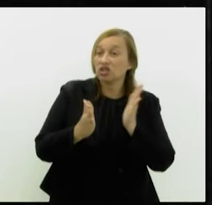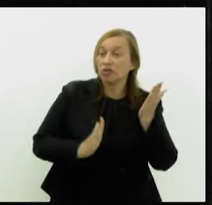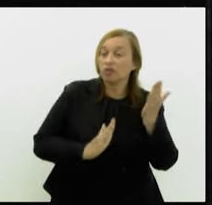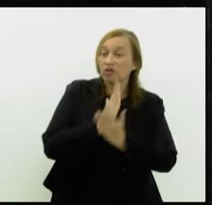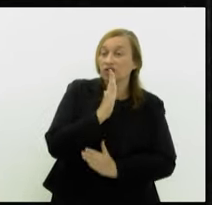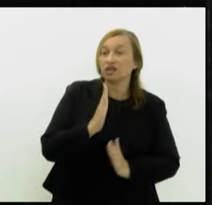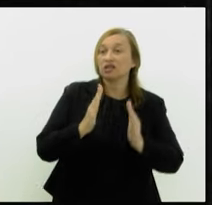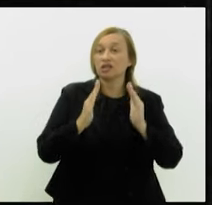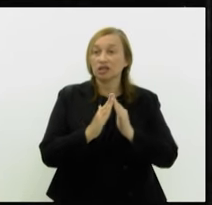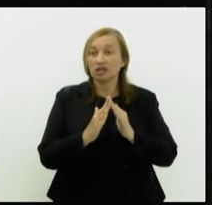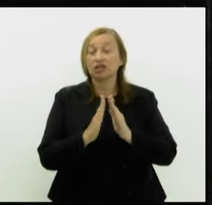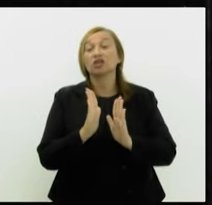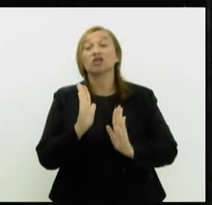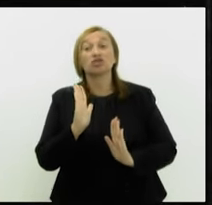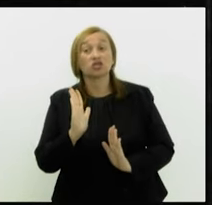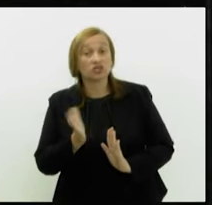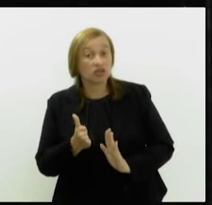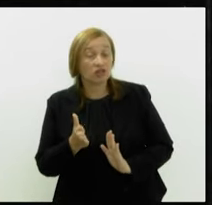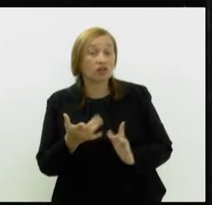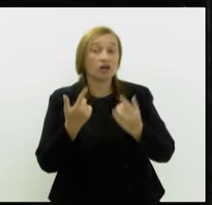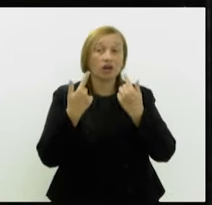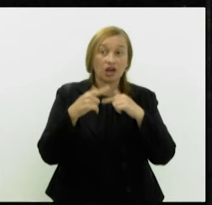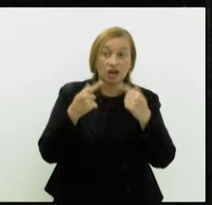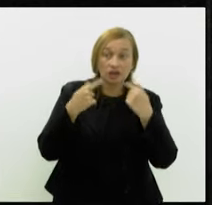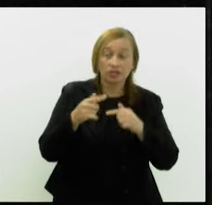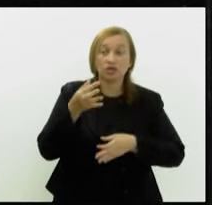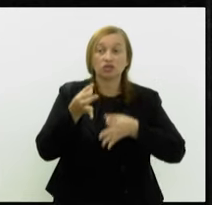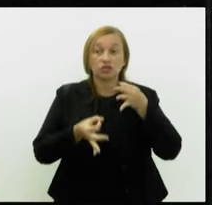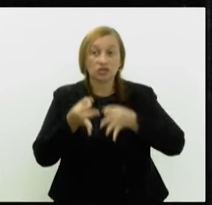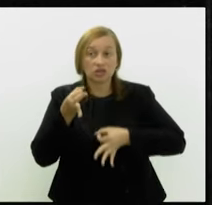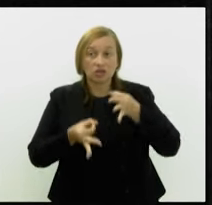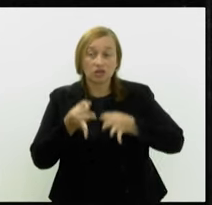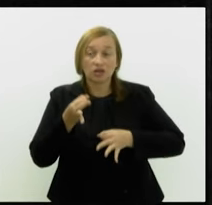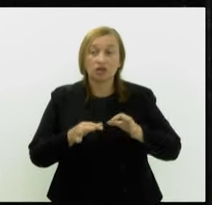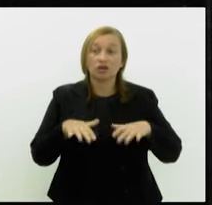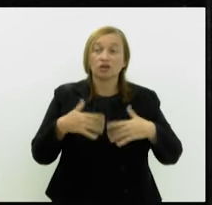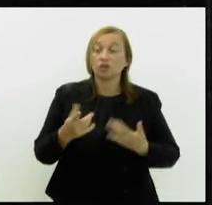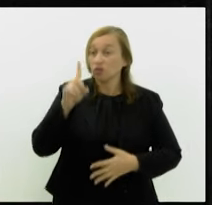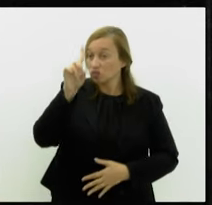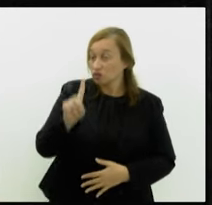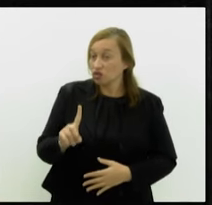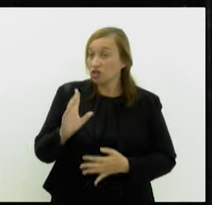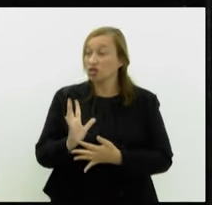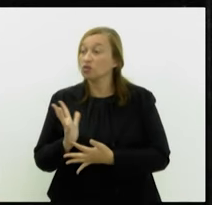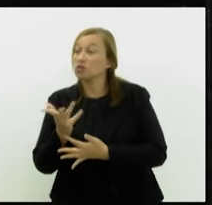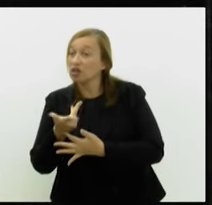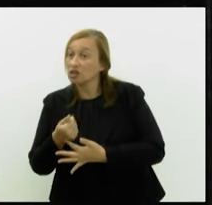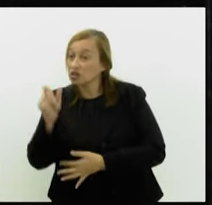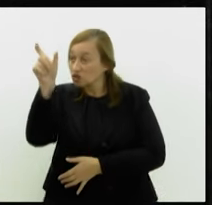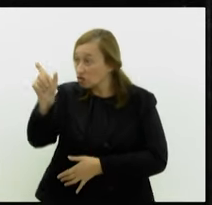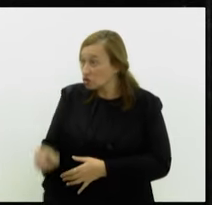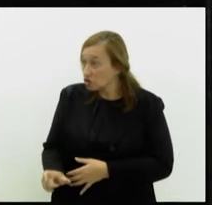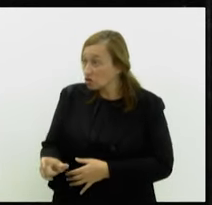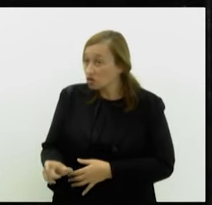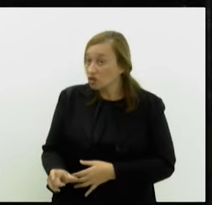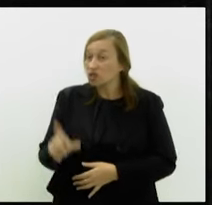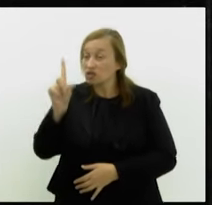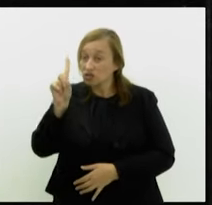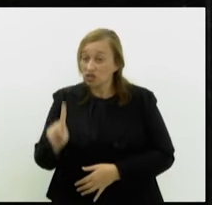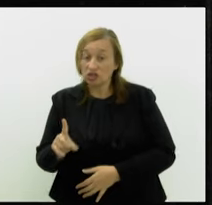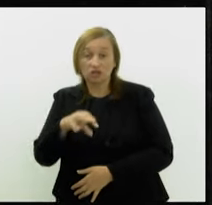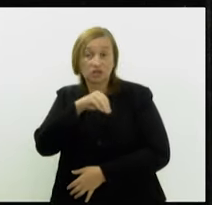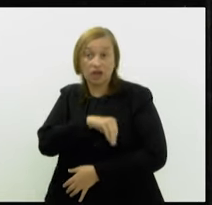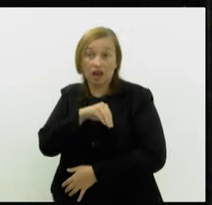essa casa, já foi questionada judicialmente, ou seja, o direito dos artistas, inclusive o direito à renda